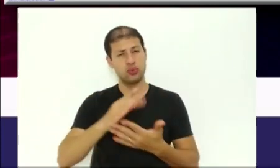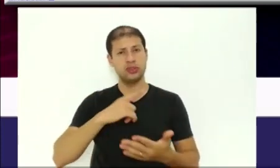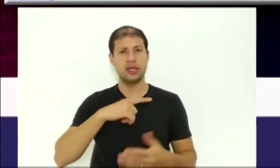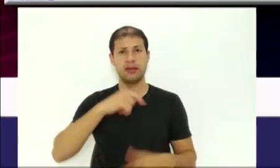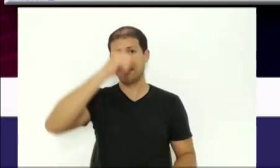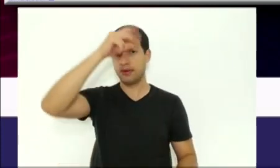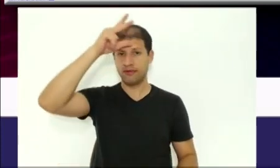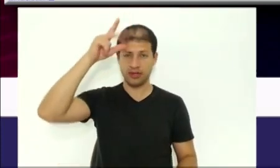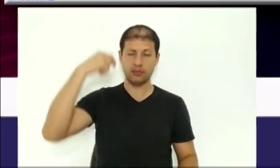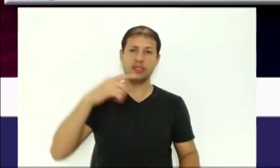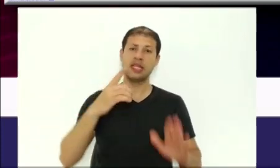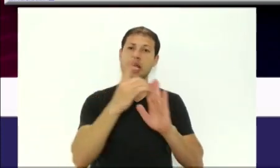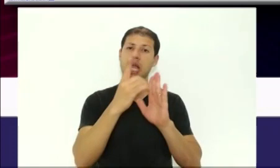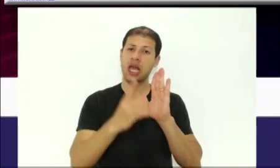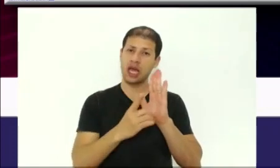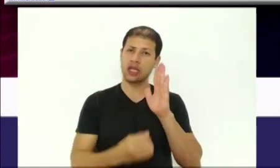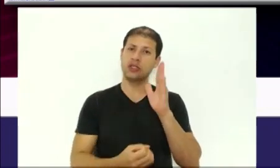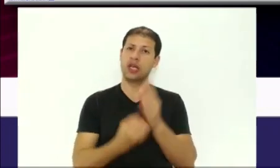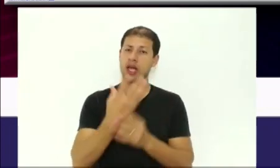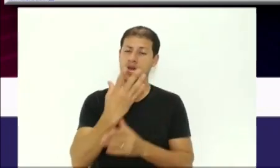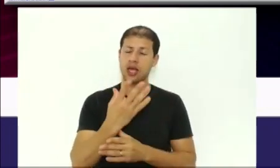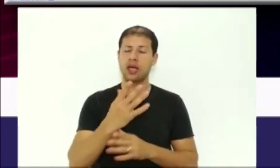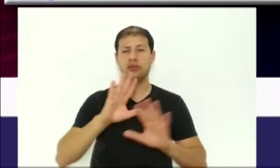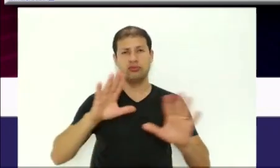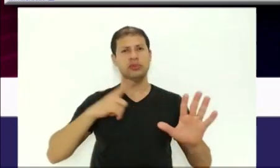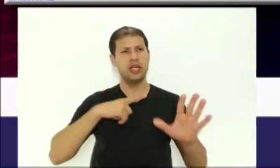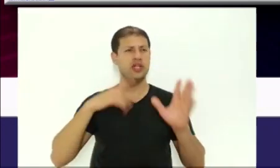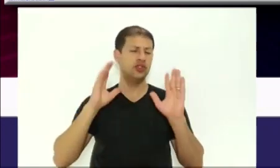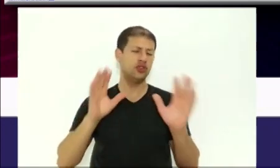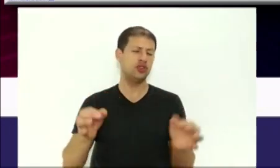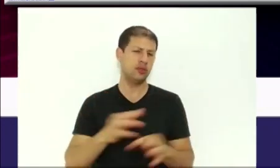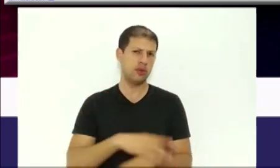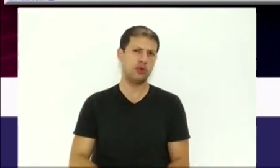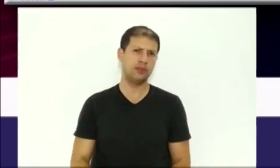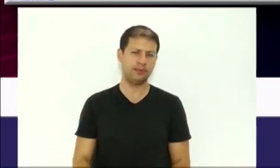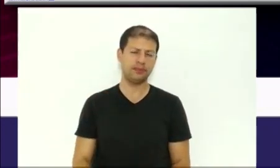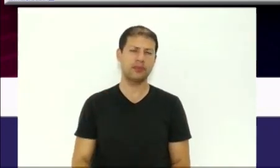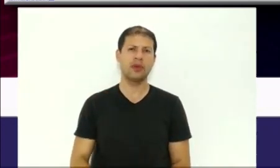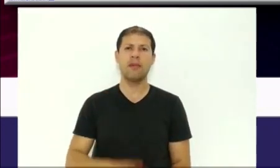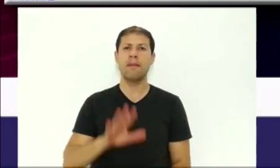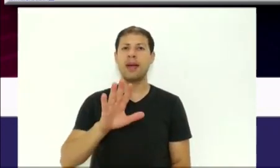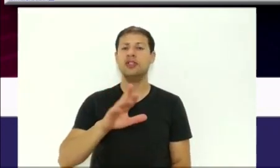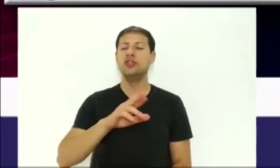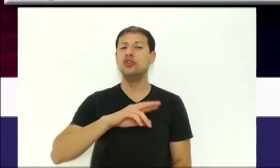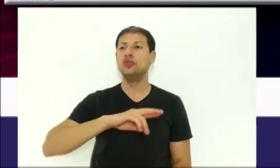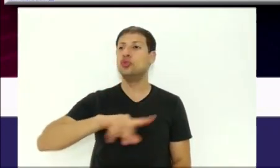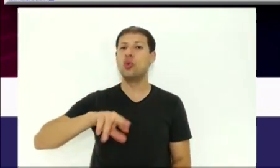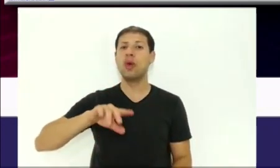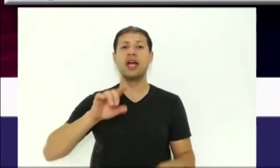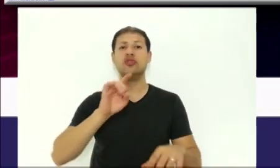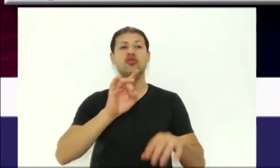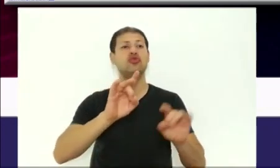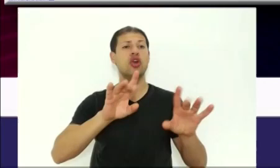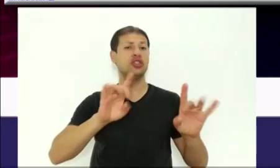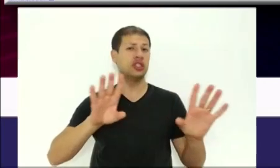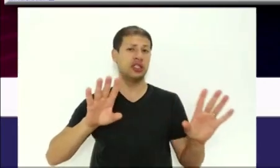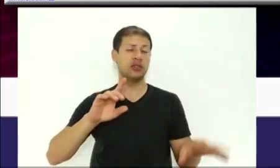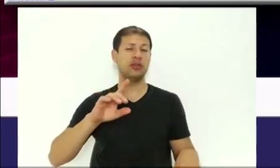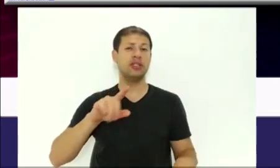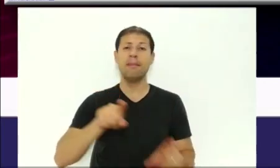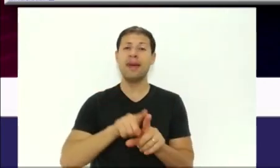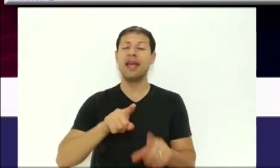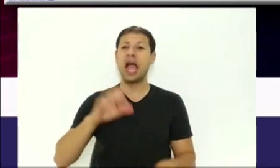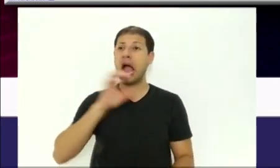um decreto e tudo mais. Então, é algo que já existe, mas que não é algo automático ou rápido, né? Então,